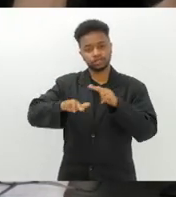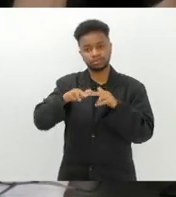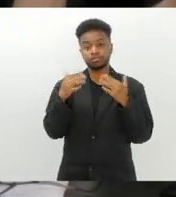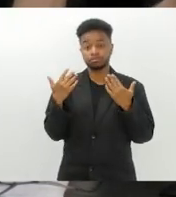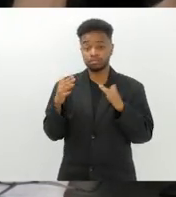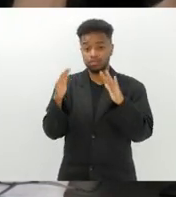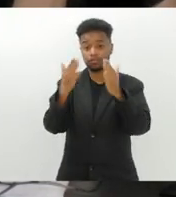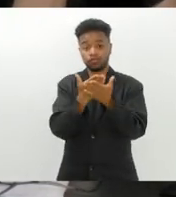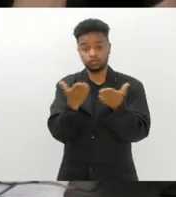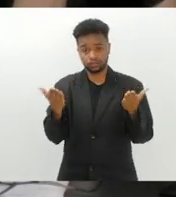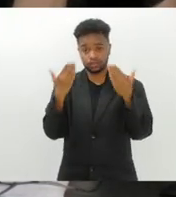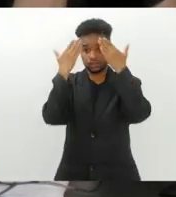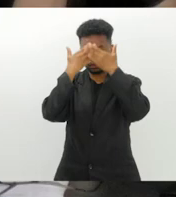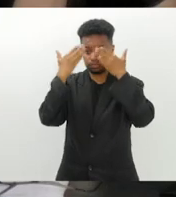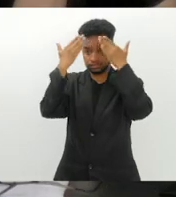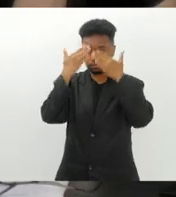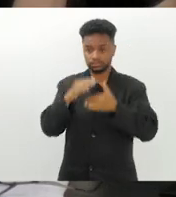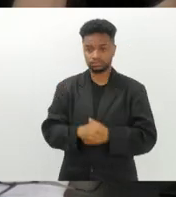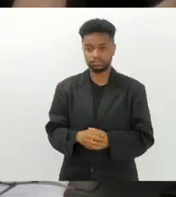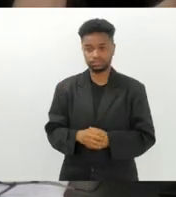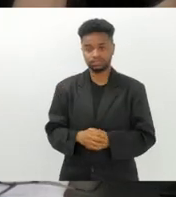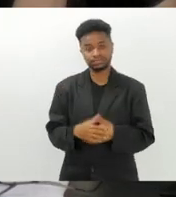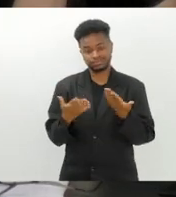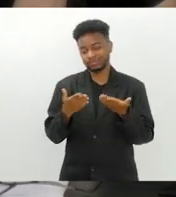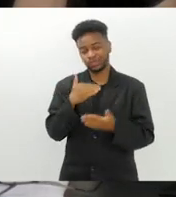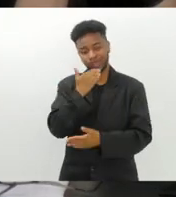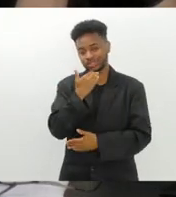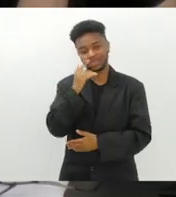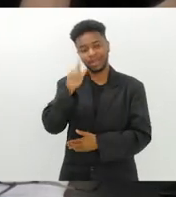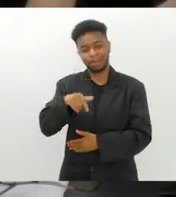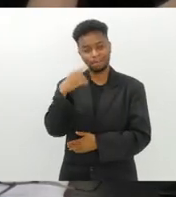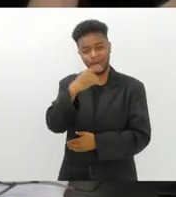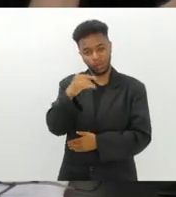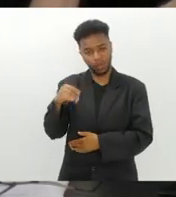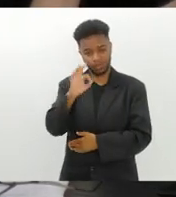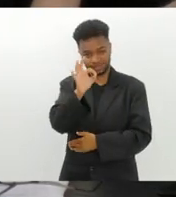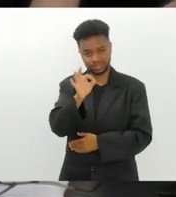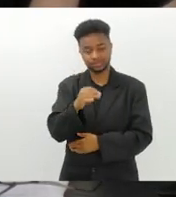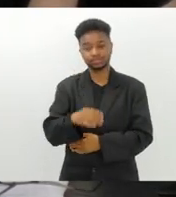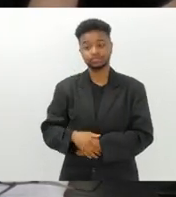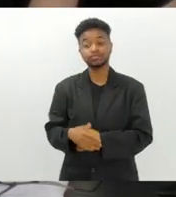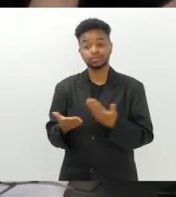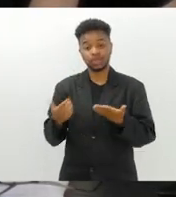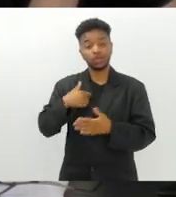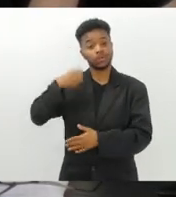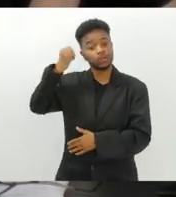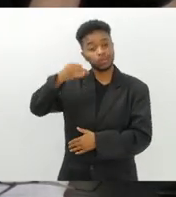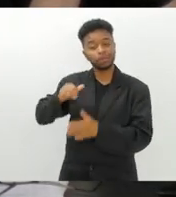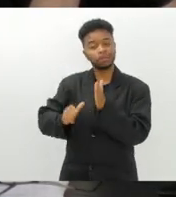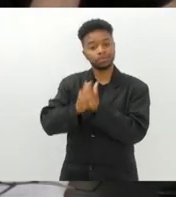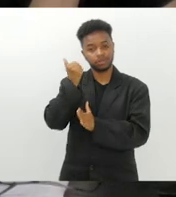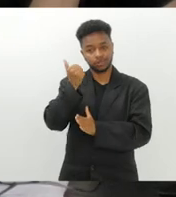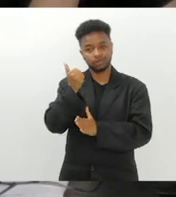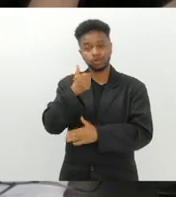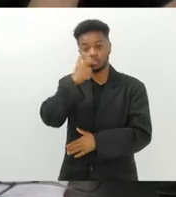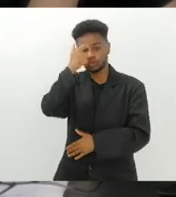Parabéns ao pessoal da Umbanda. Ah, não adianta, é macumba, né? Não consigo falar. E hoje eu quero fazer minha descrição pela primeira vez. Sou uma mulher